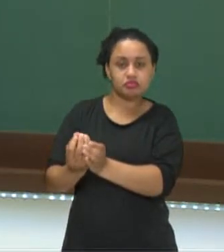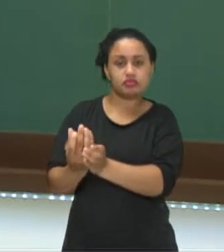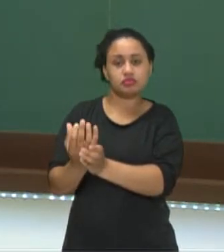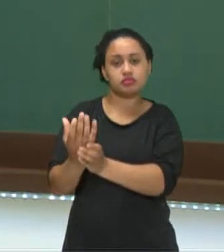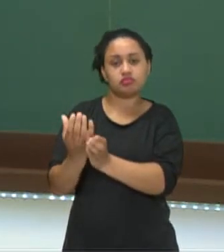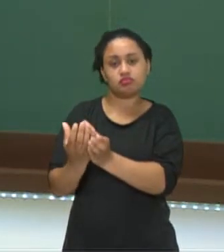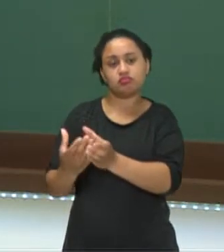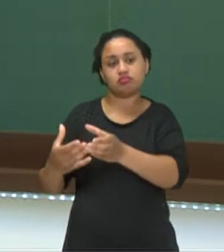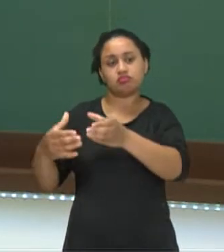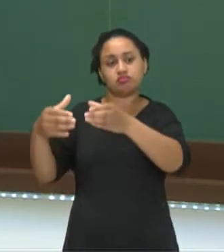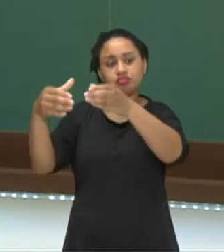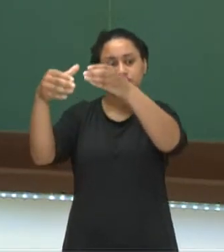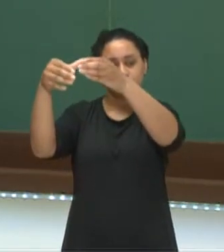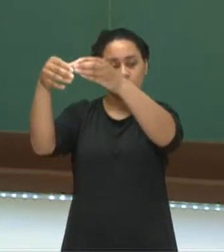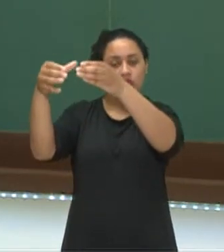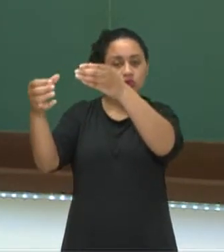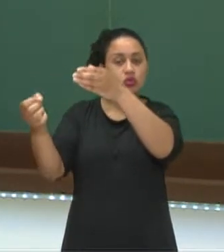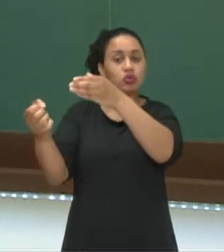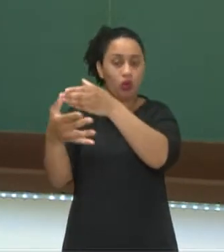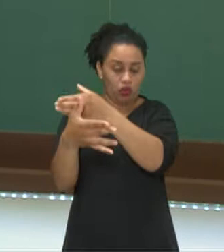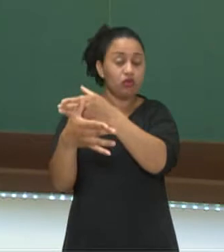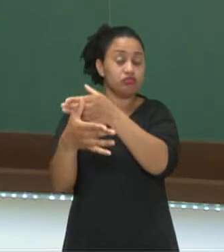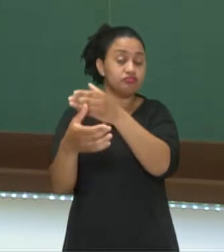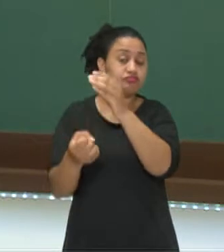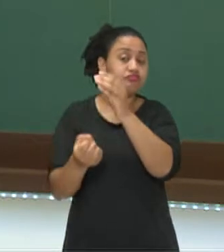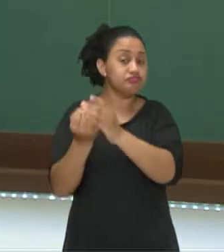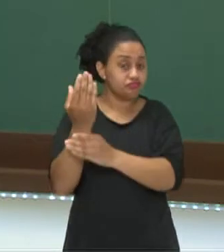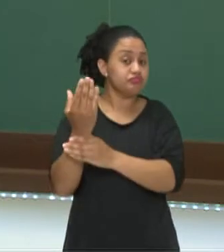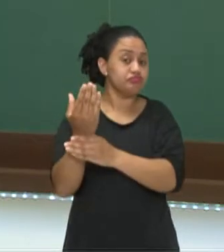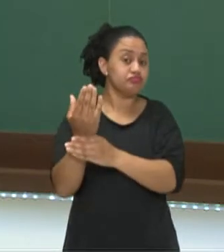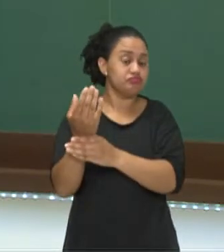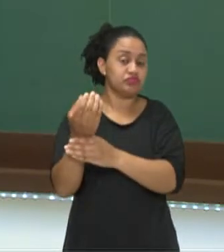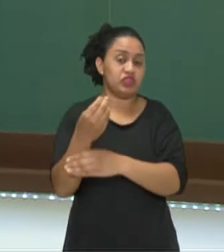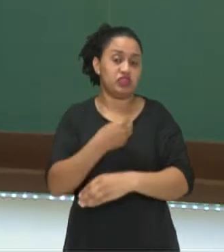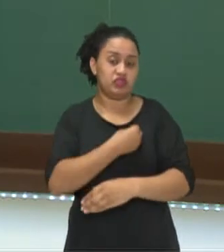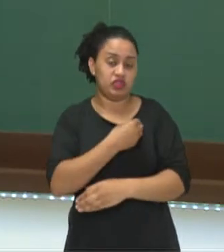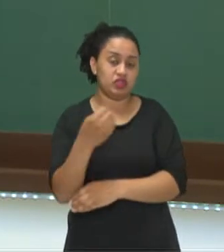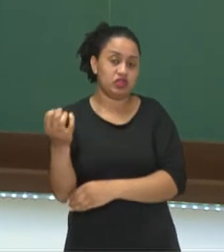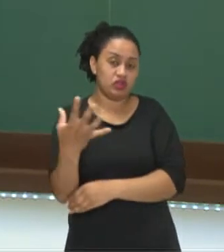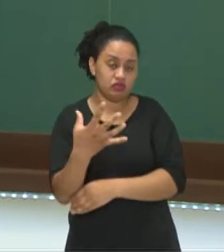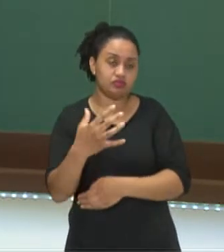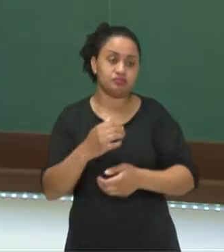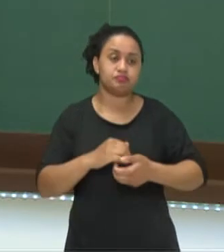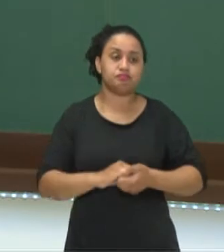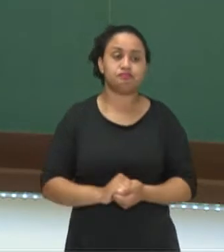animal, vai cair no substrato e vai formar uma nova esponja.